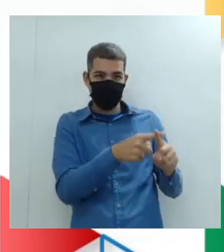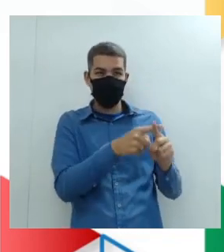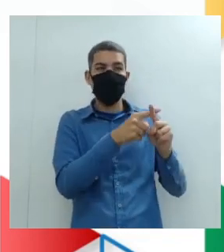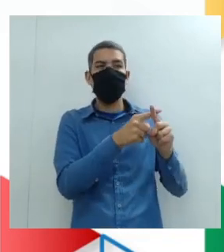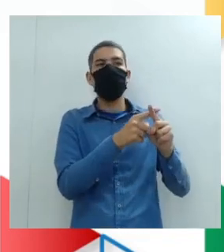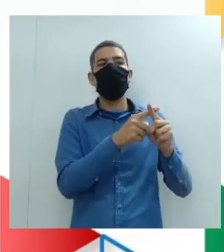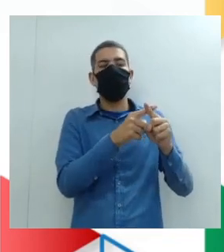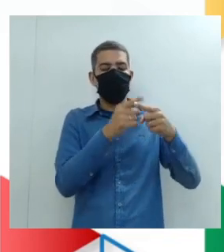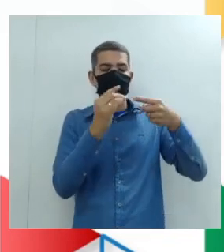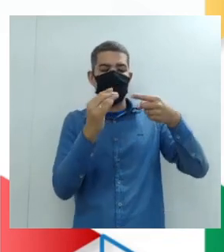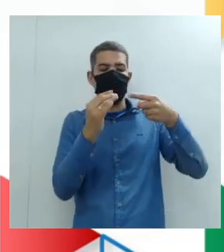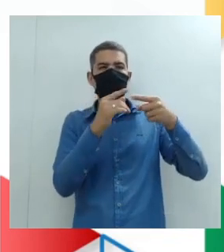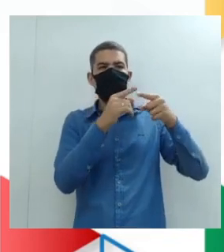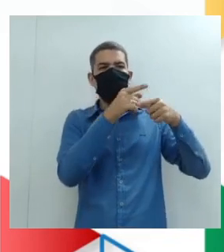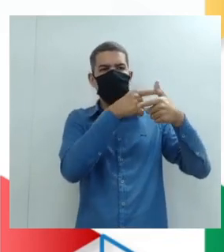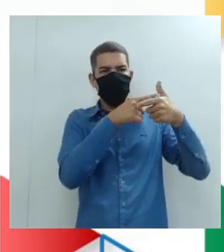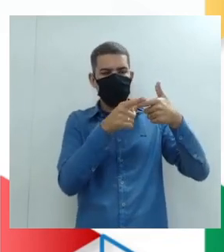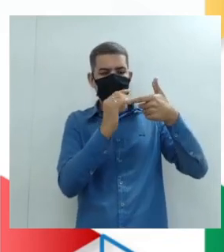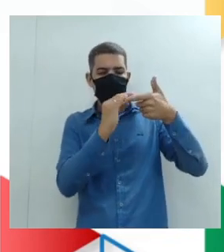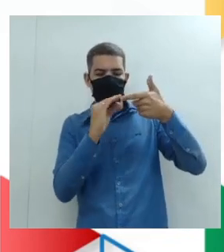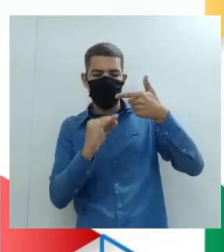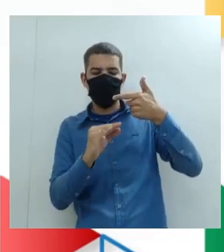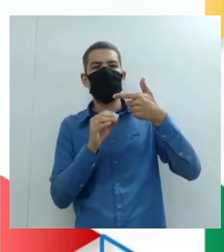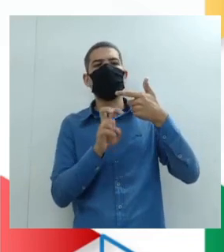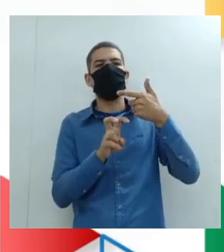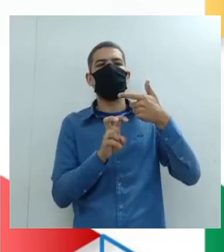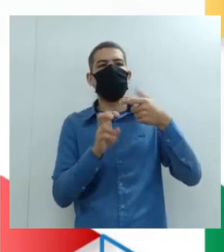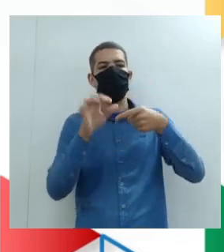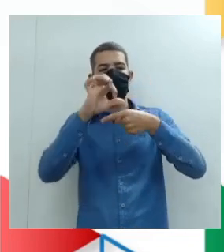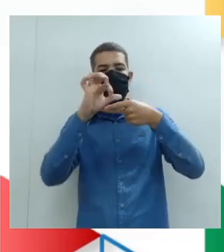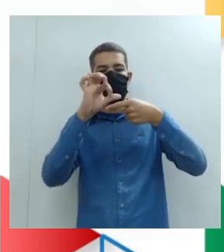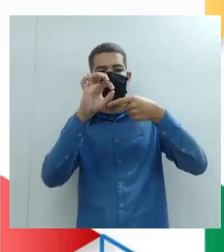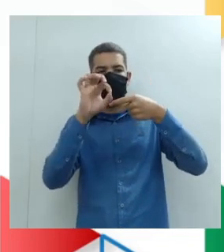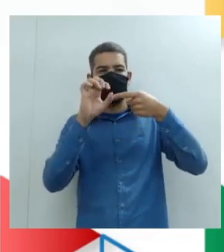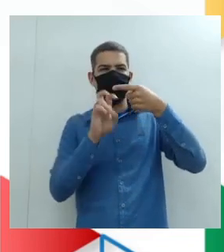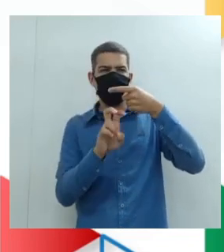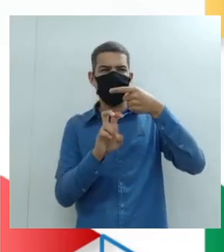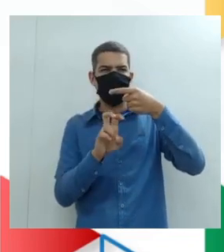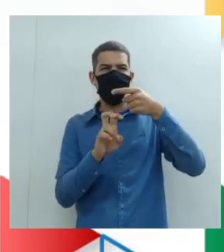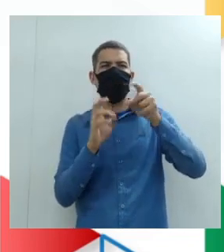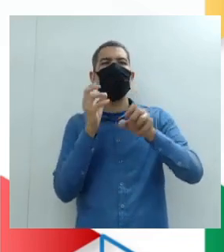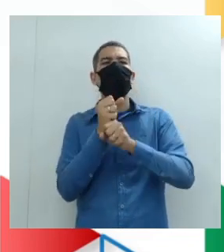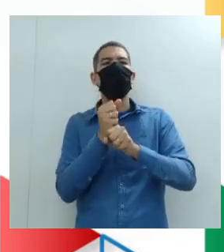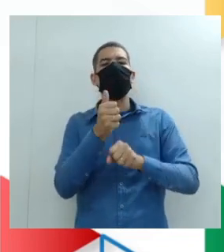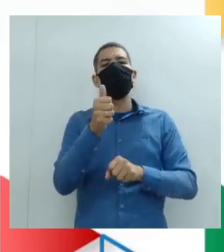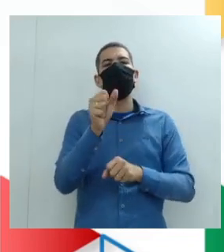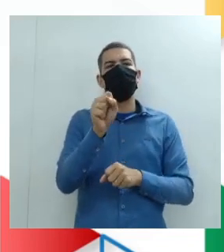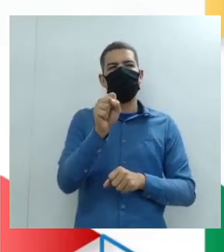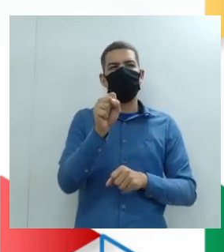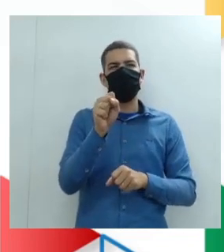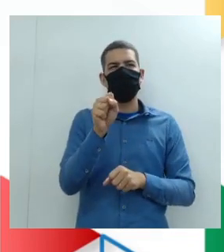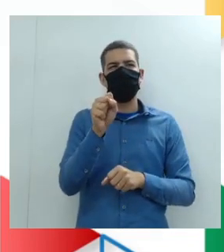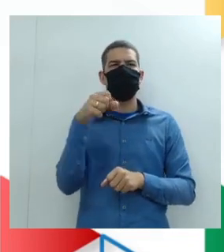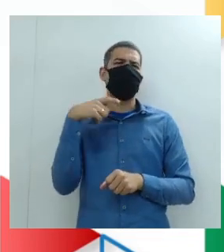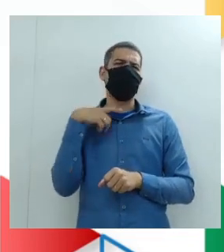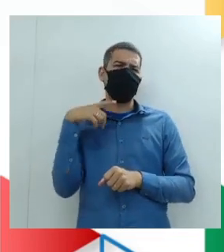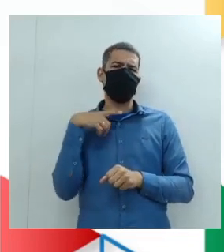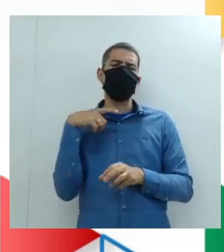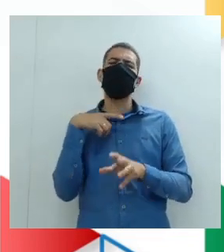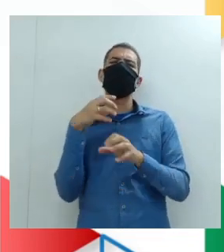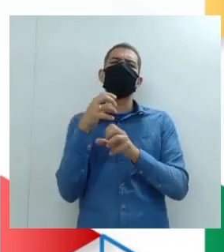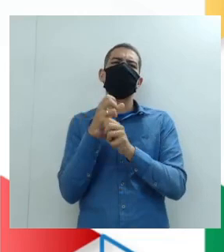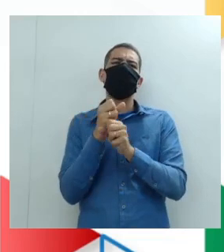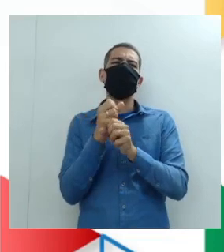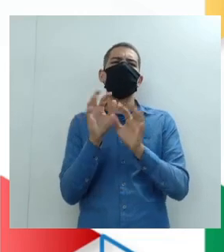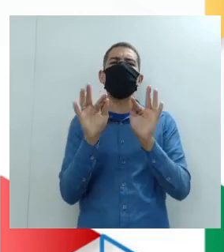da fração. Tá aí. 90 dividido por 5. E quanto foi que deu? 18. Calculamos o resultado da divisão do